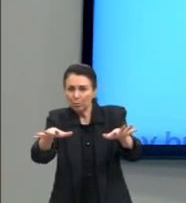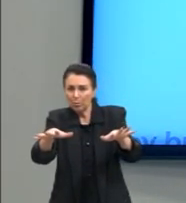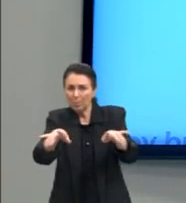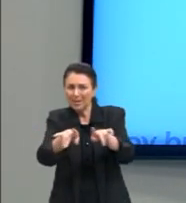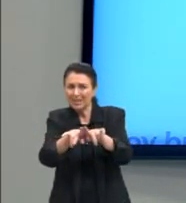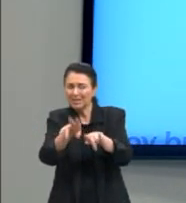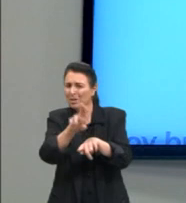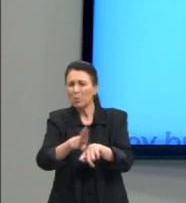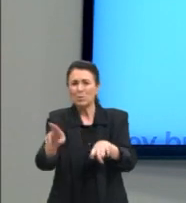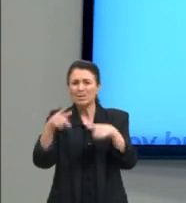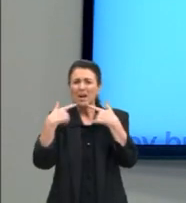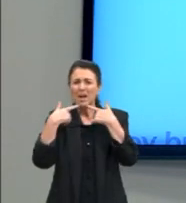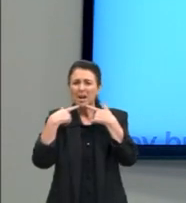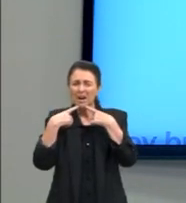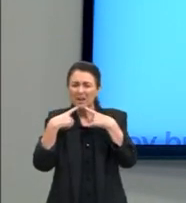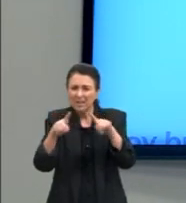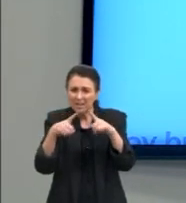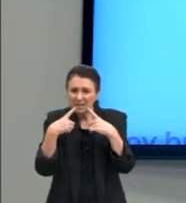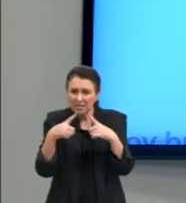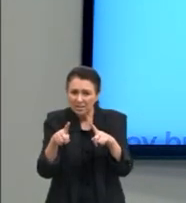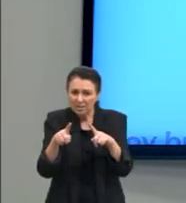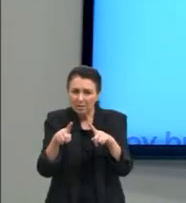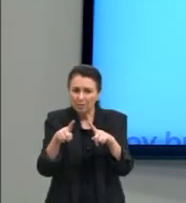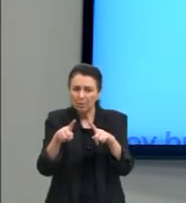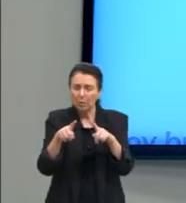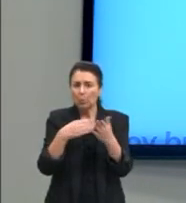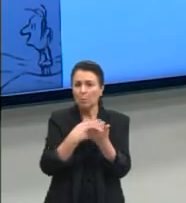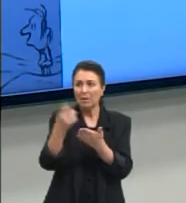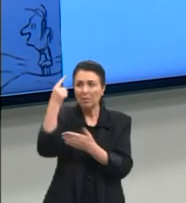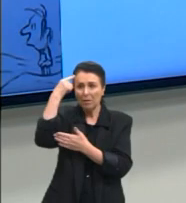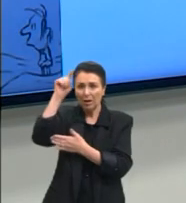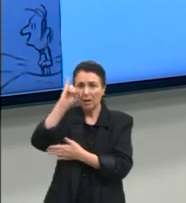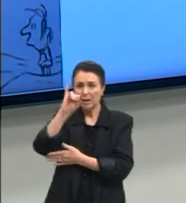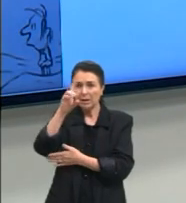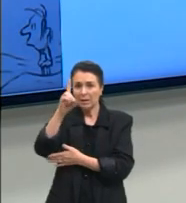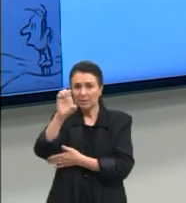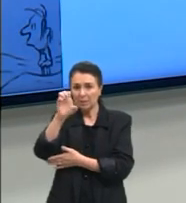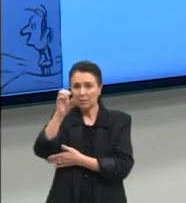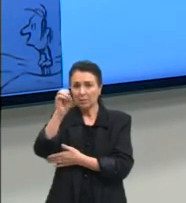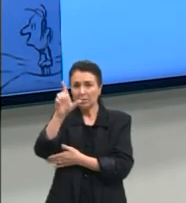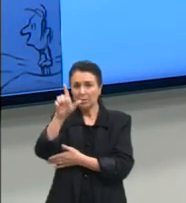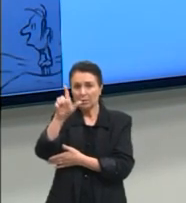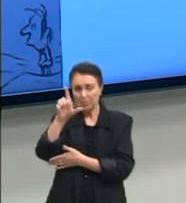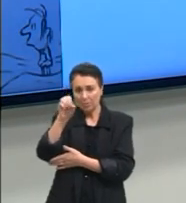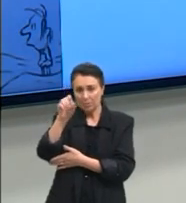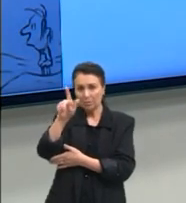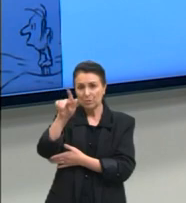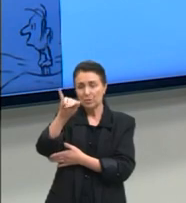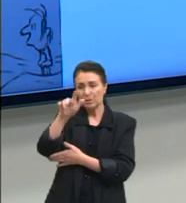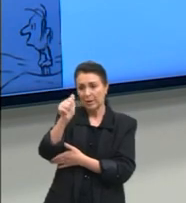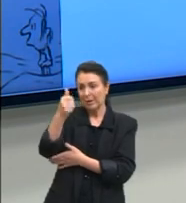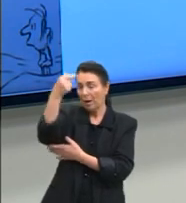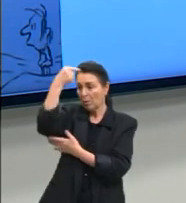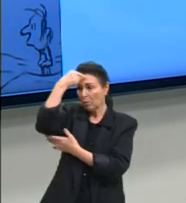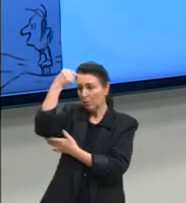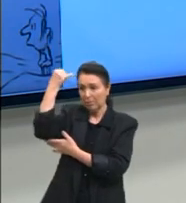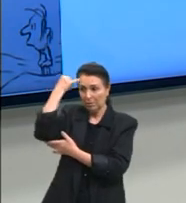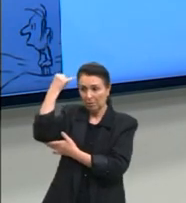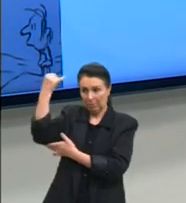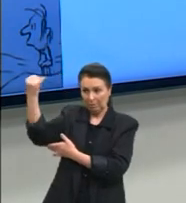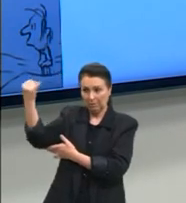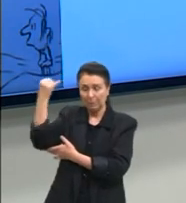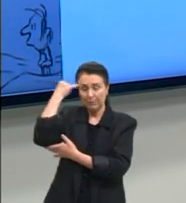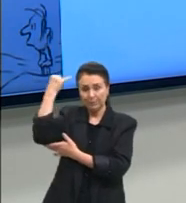isso pode consolidar e vira uma ideologia as coisas são assim porque são assim sempre foi assim e não vou mudar